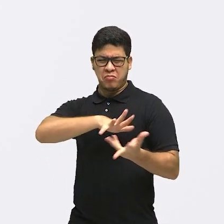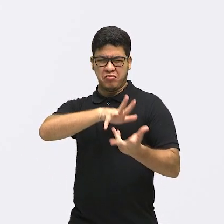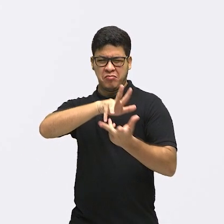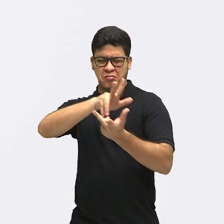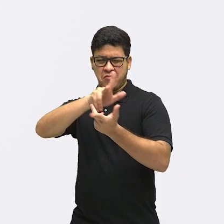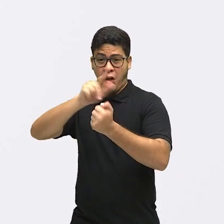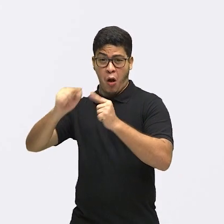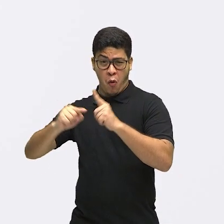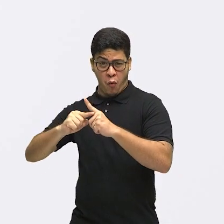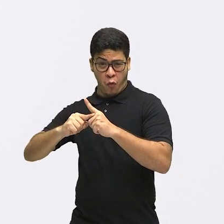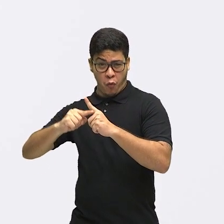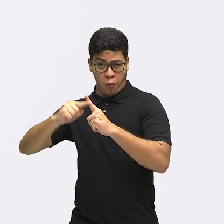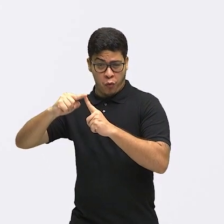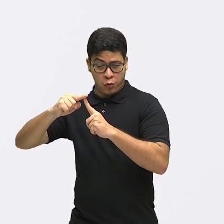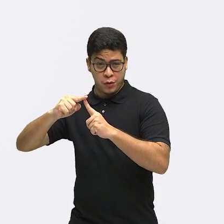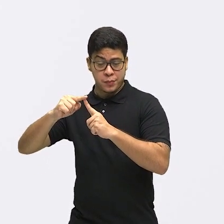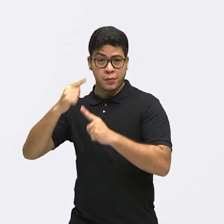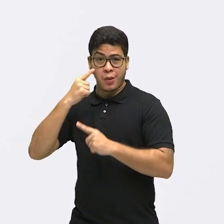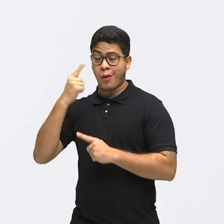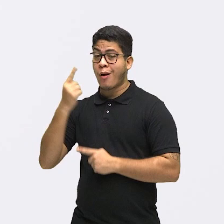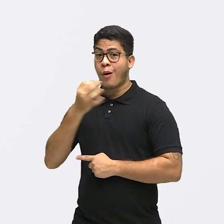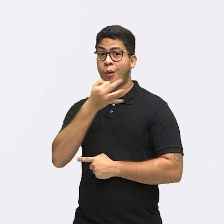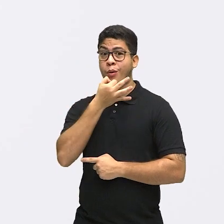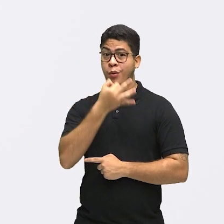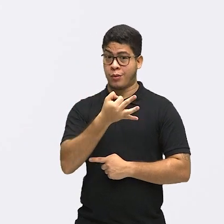nosso comentário. Com o aquecimento